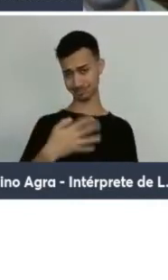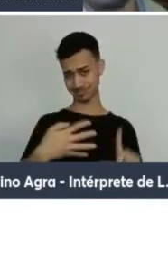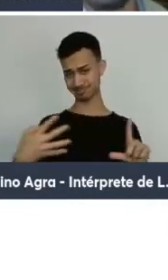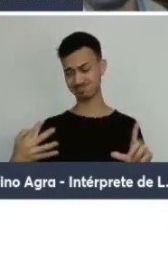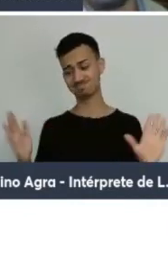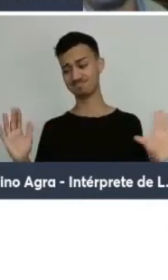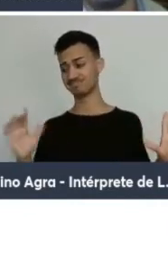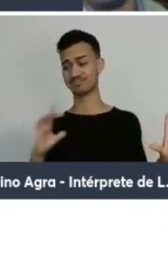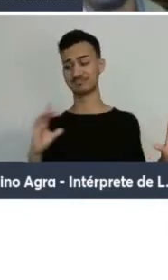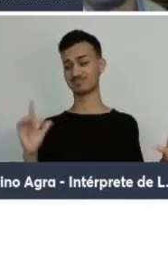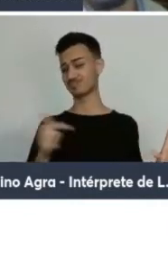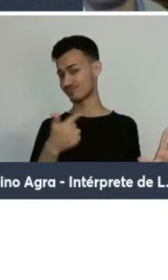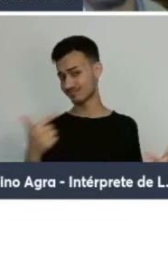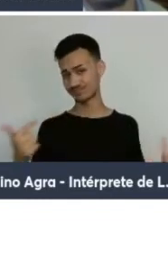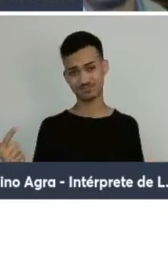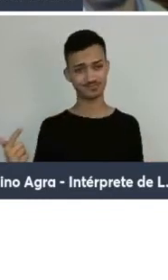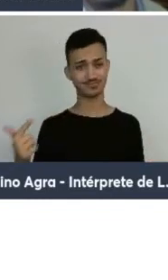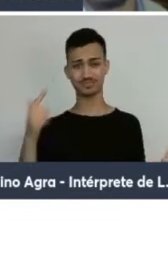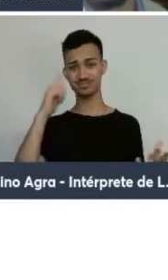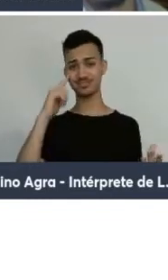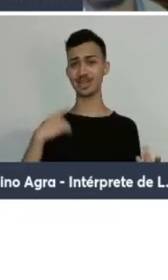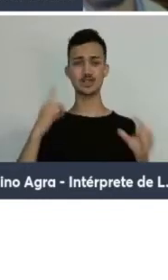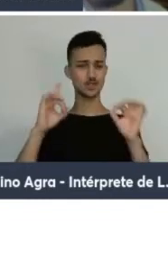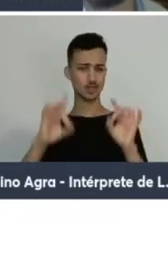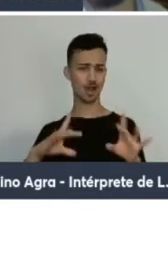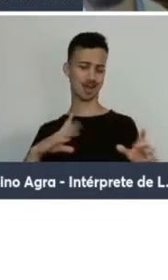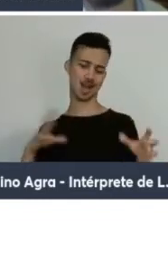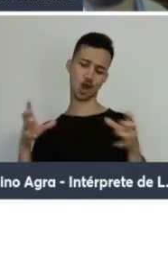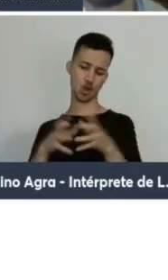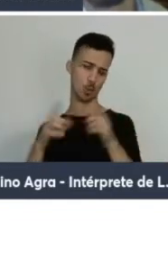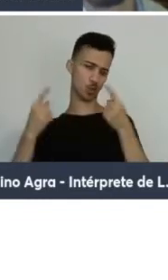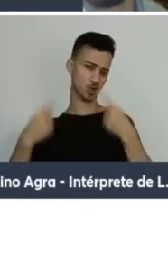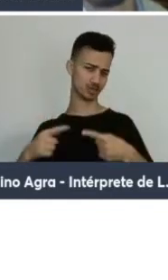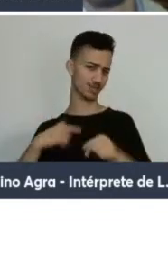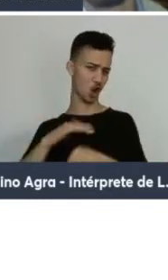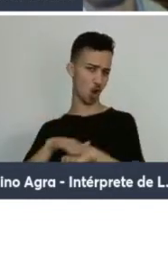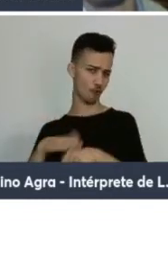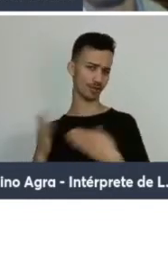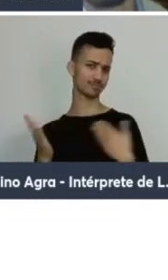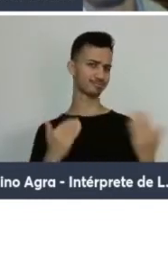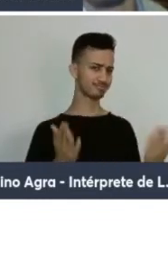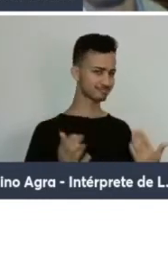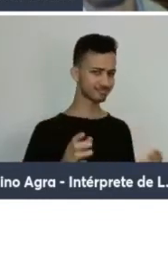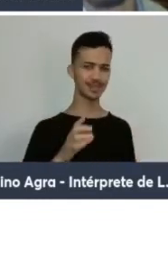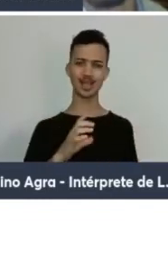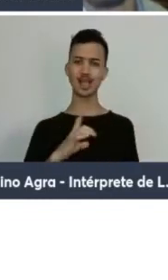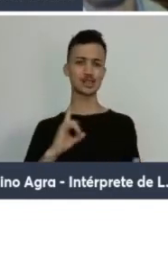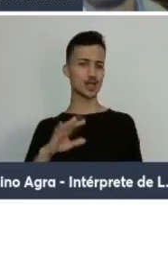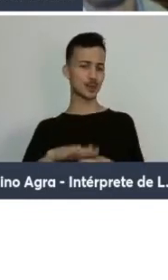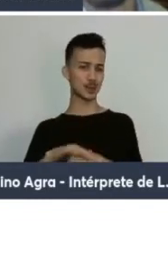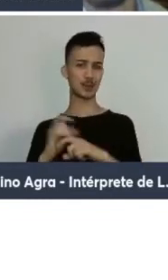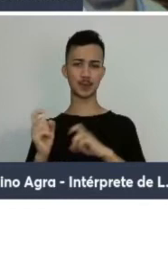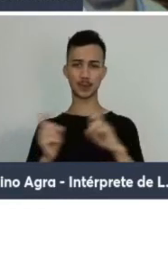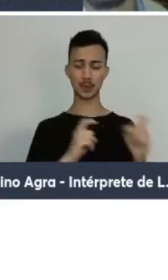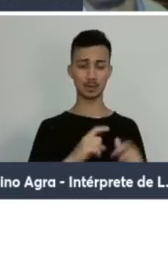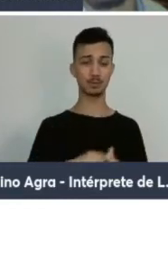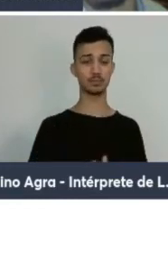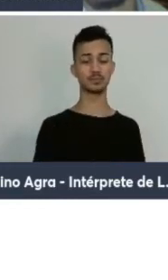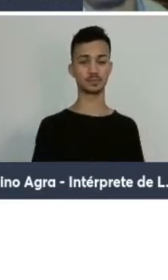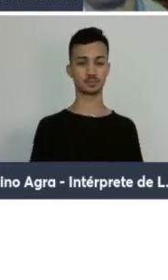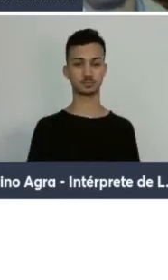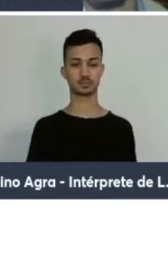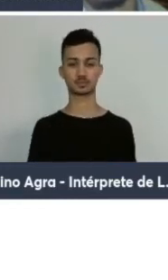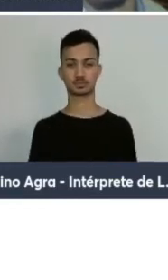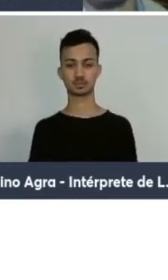si, e outros que né, estavam ali também tentando se entender, desenvolvendo uma